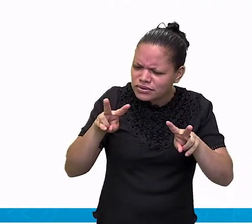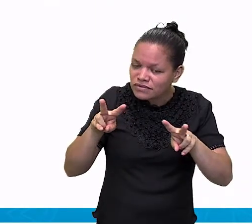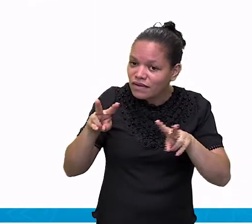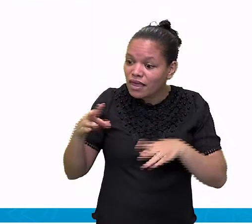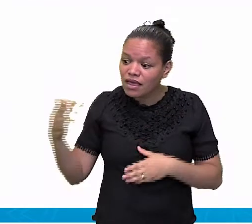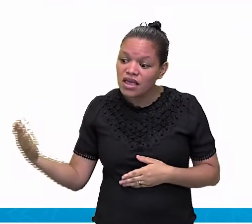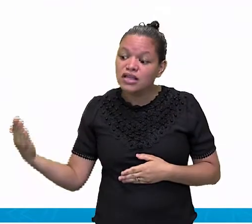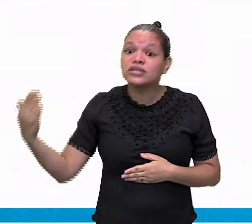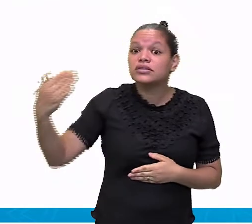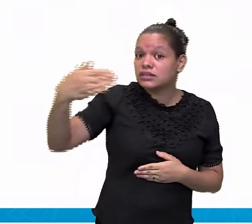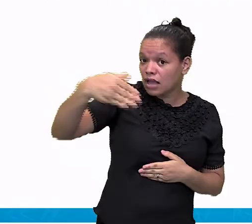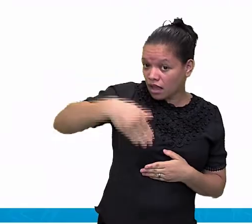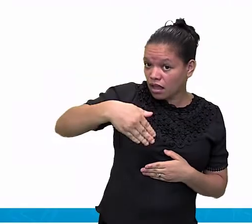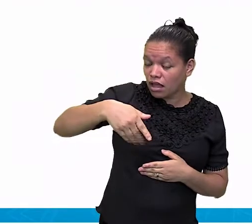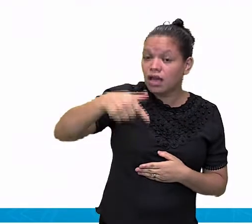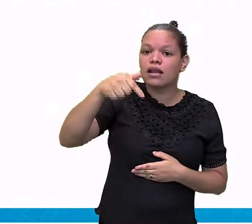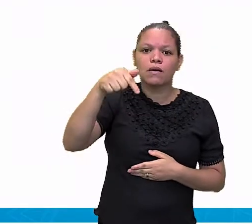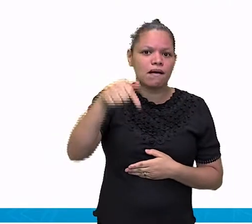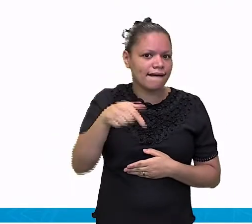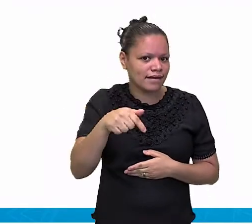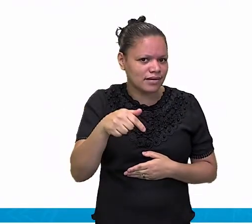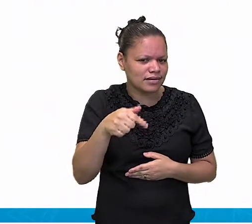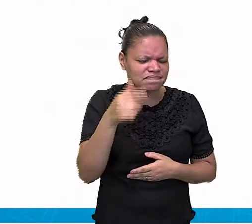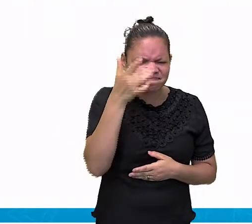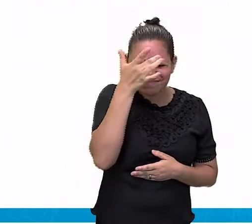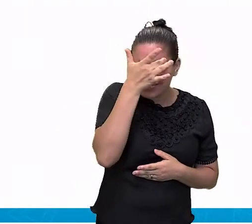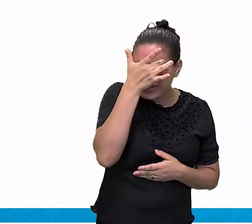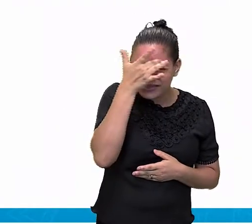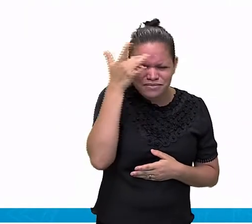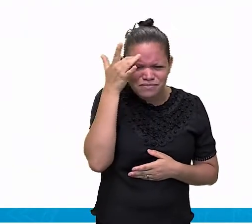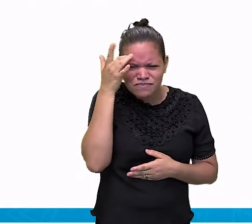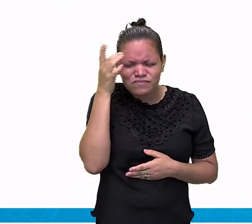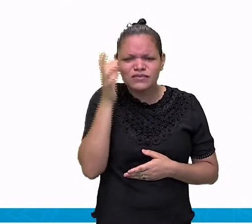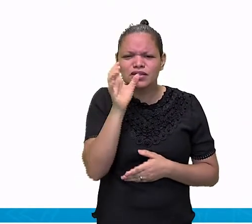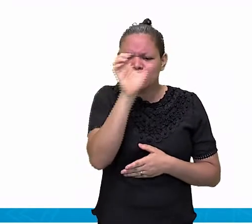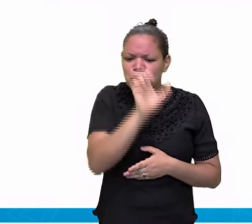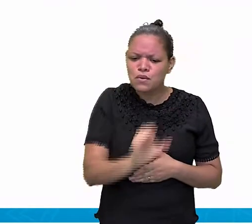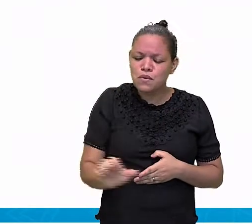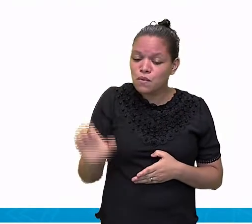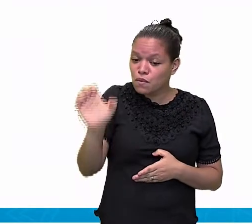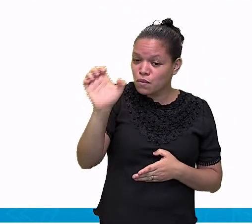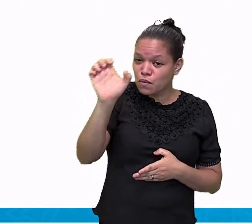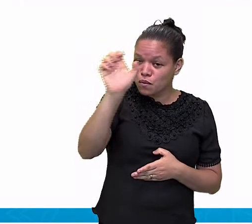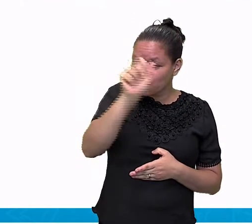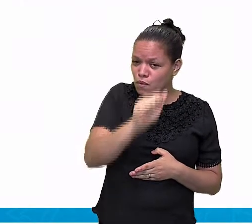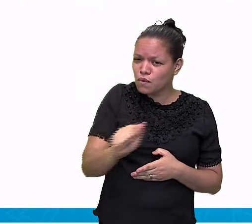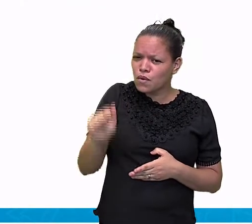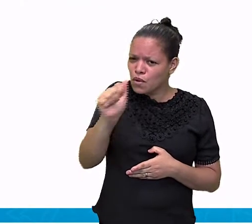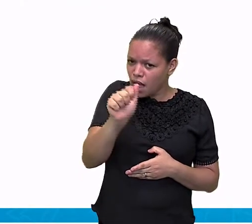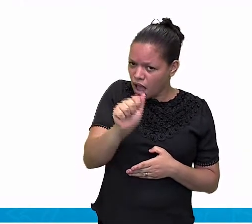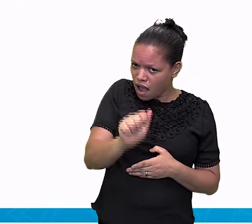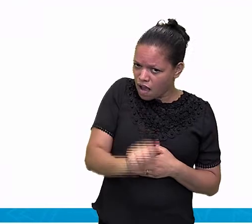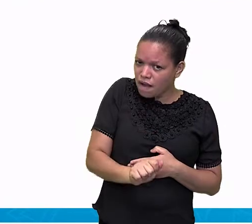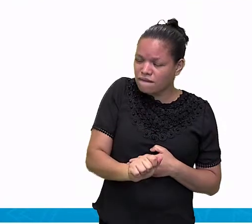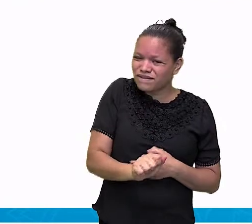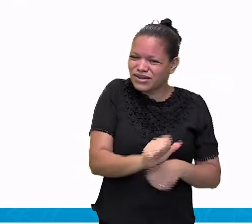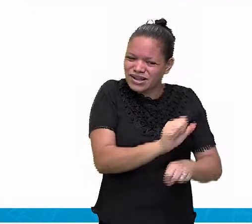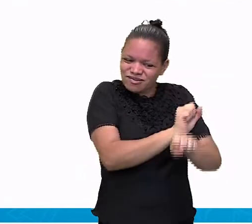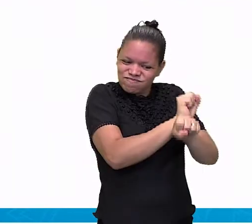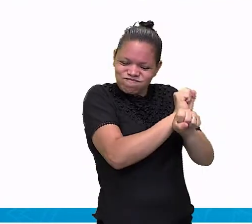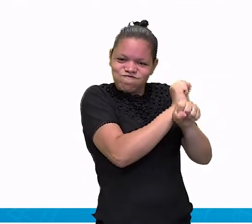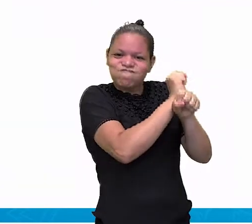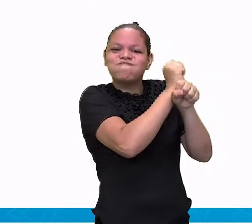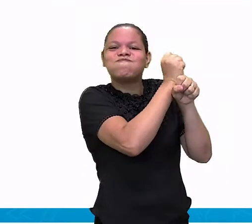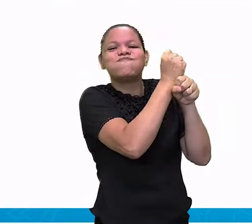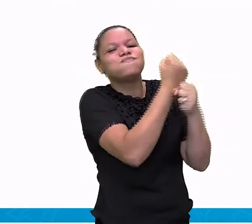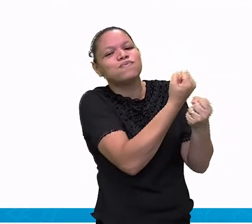terras. Também é um disseminador porque vieram de outras terras, vieram trabalhar aqui de forma escrava, mas eles tinham